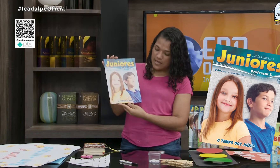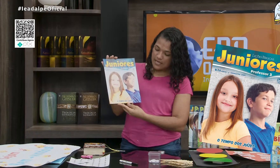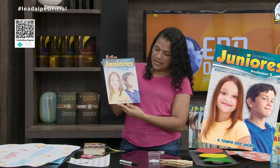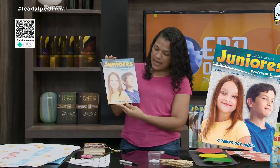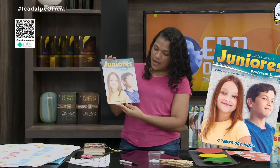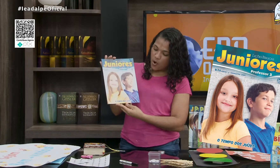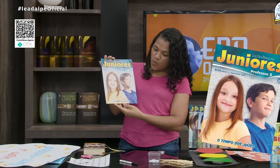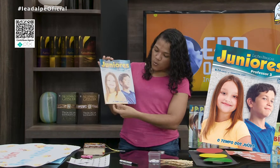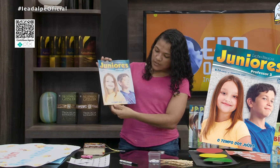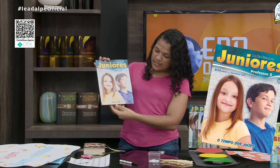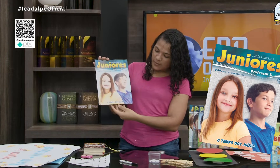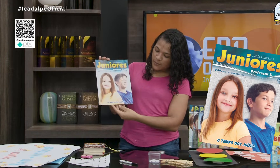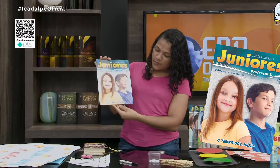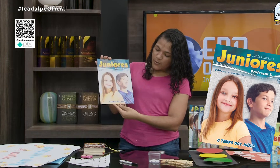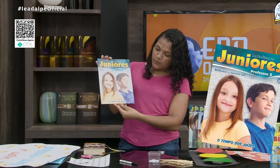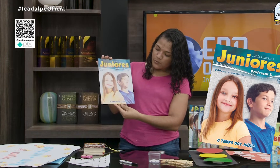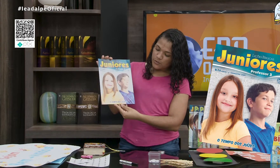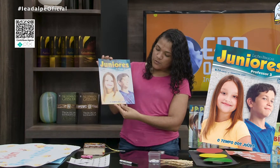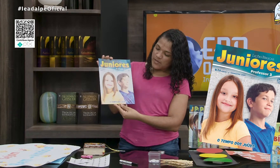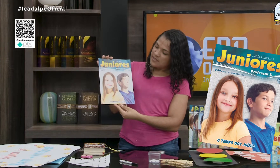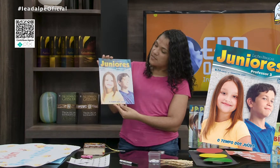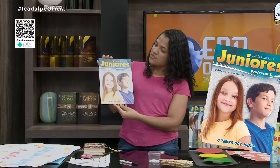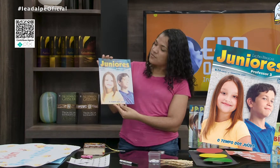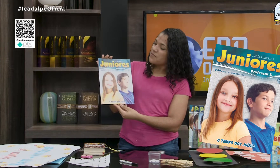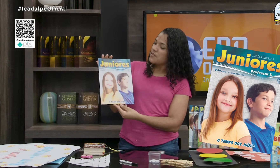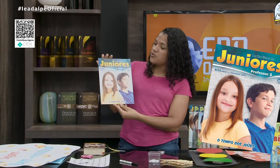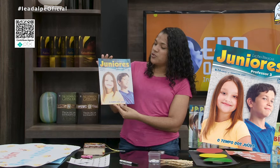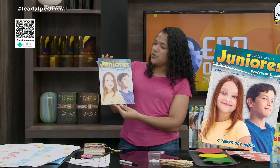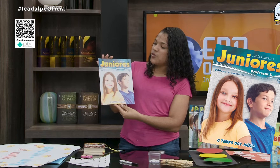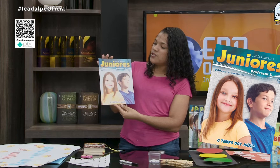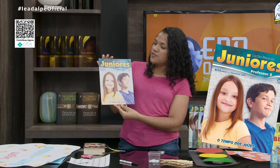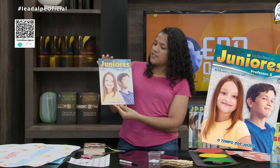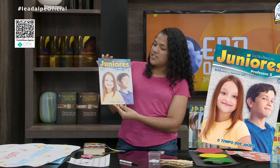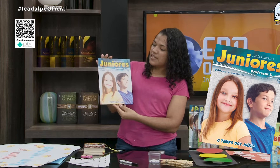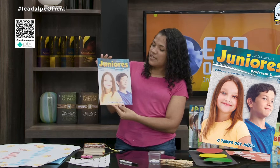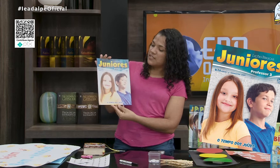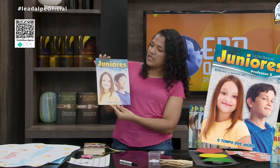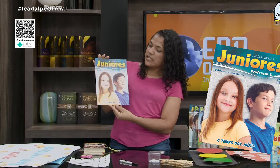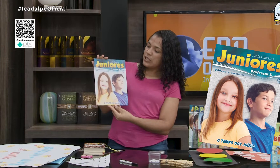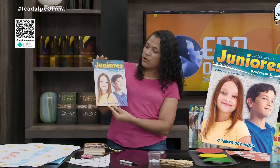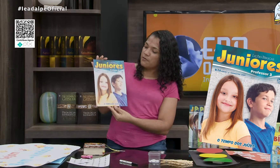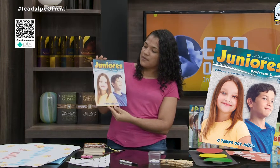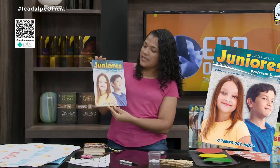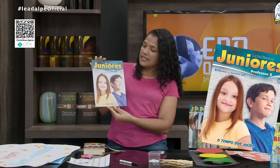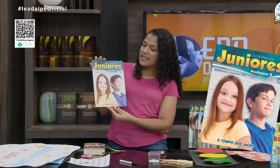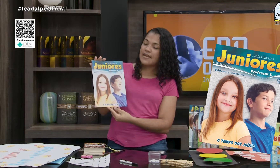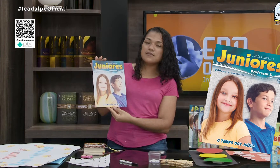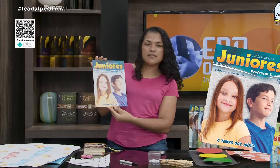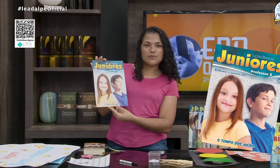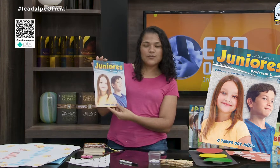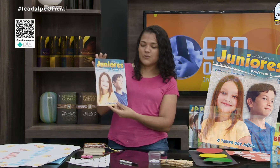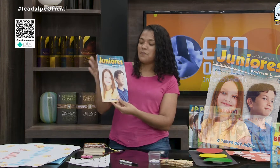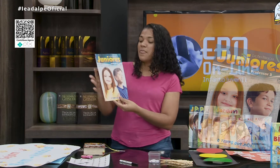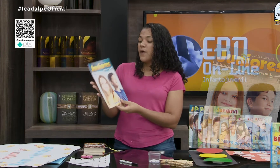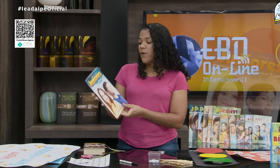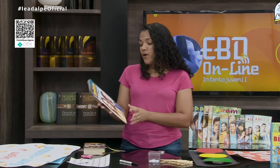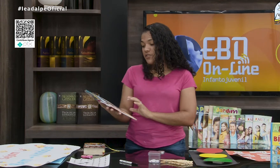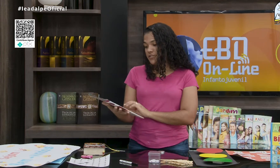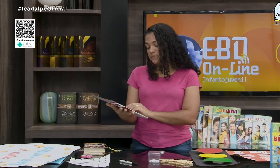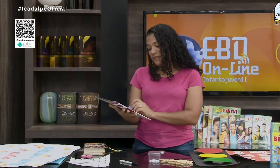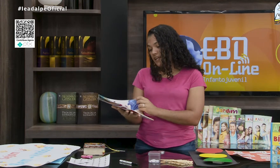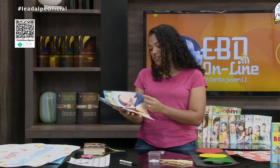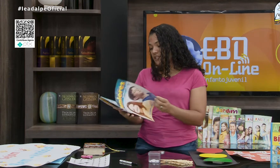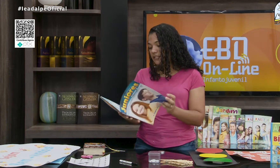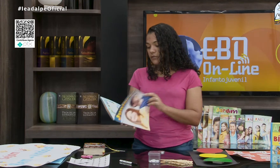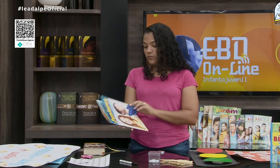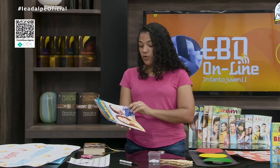né? Que é o tempo dos juízes. Juniores, faixa etária 9 e 10 anos.